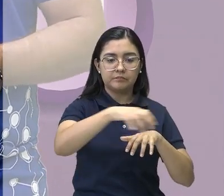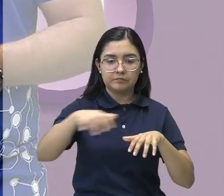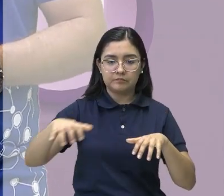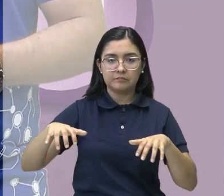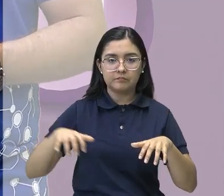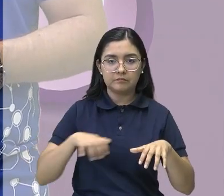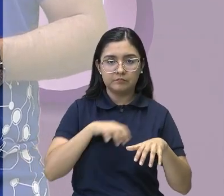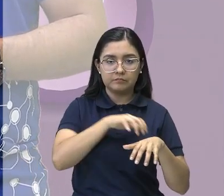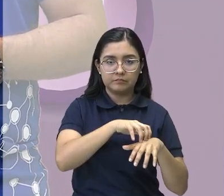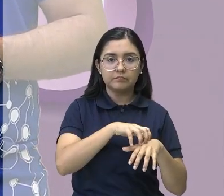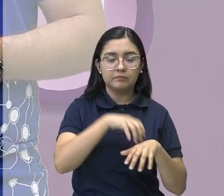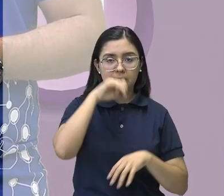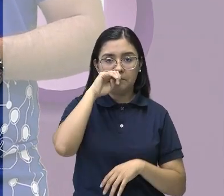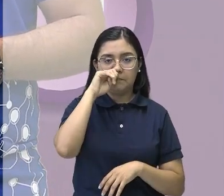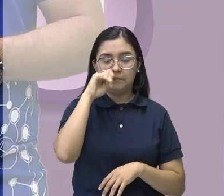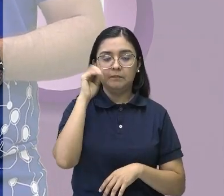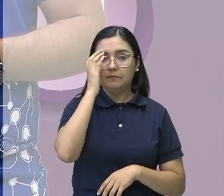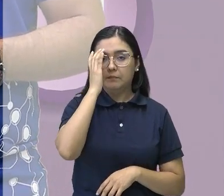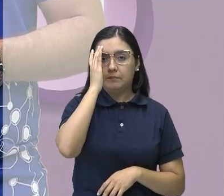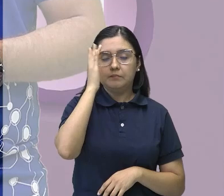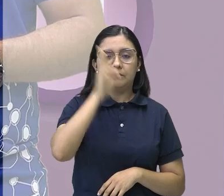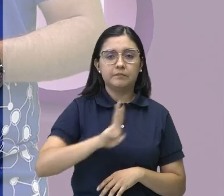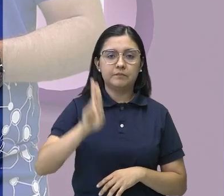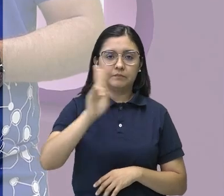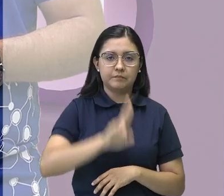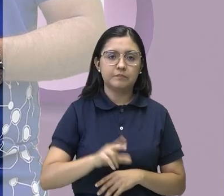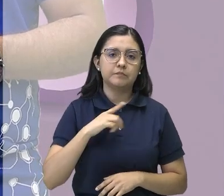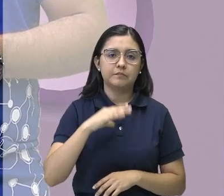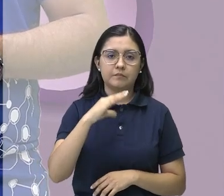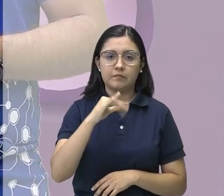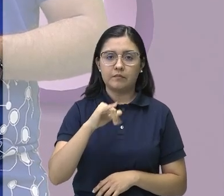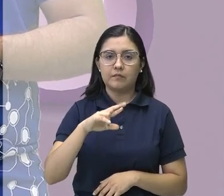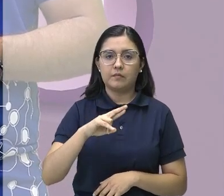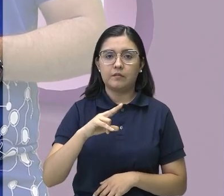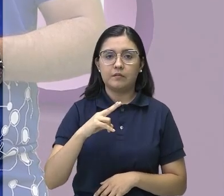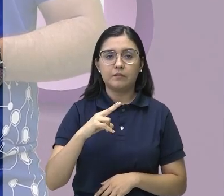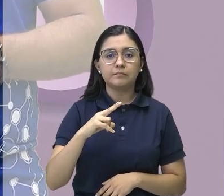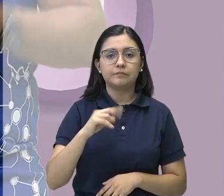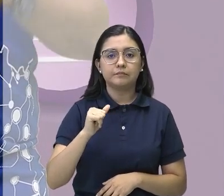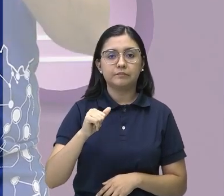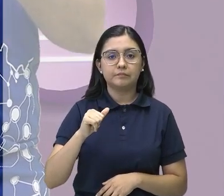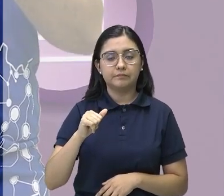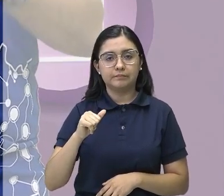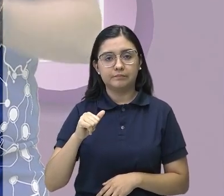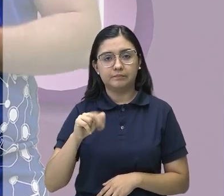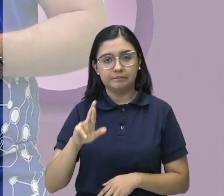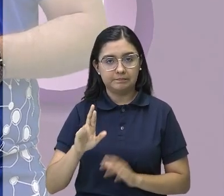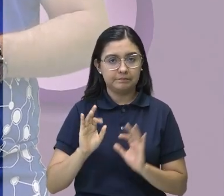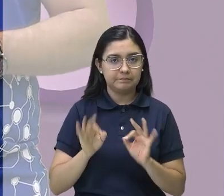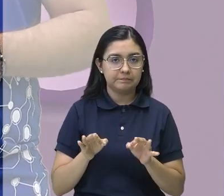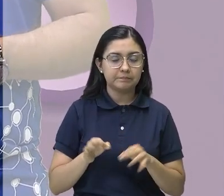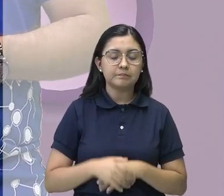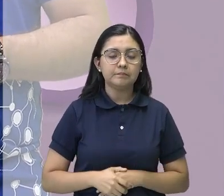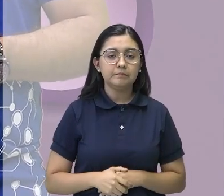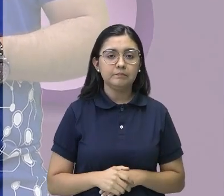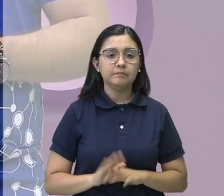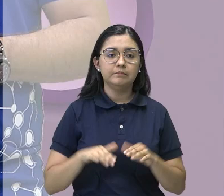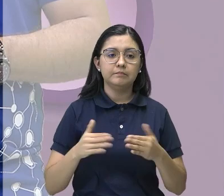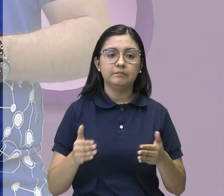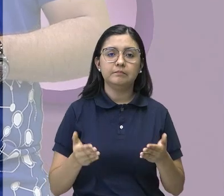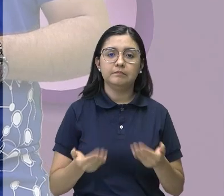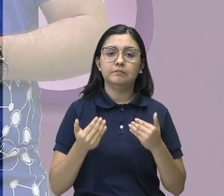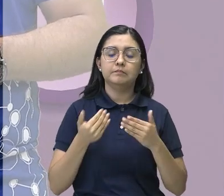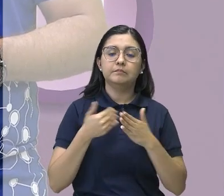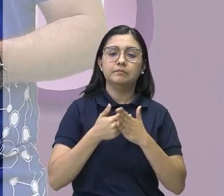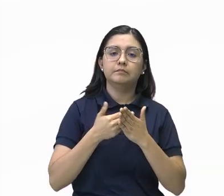uma roda. E aí nós aplicamos a nossa permutação circular. Entendido? Então, vamos começar